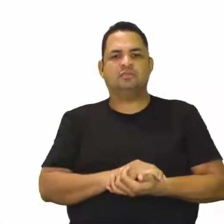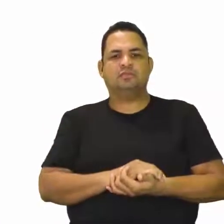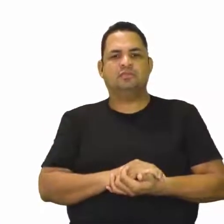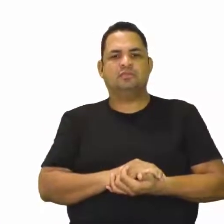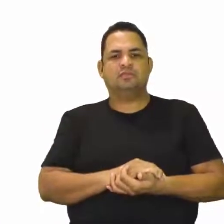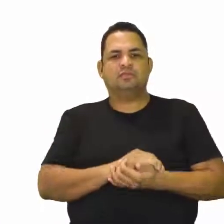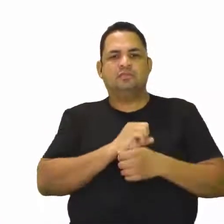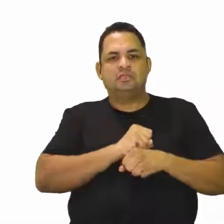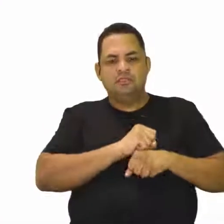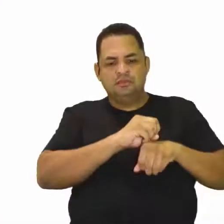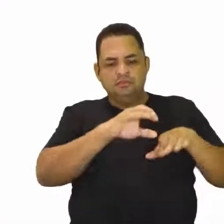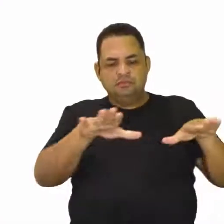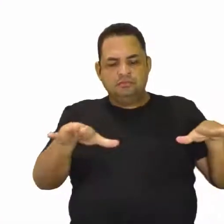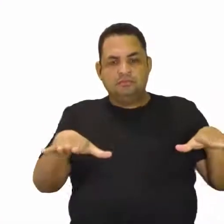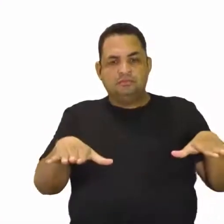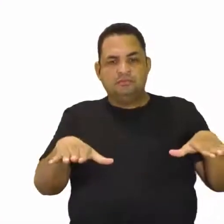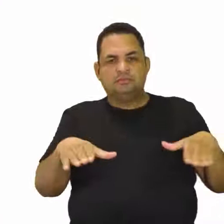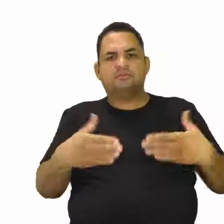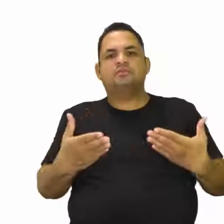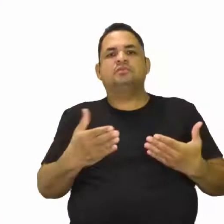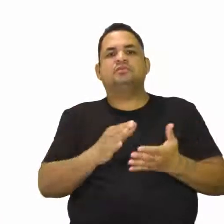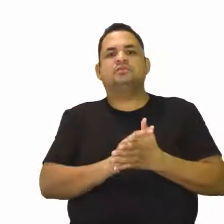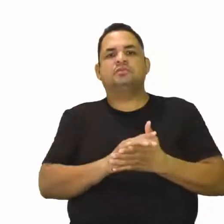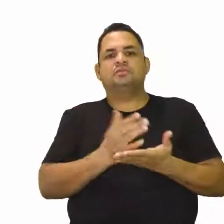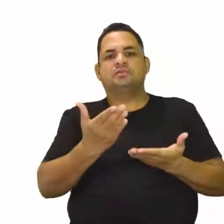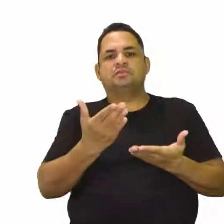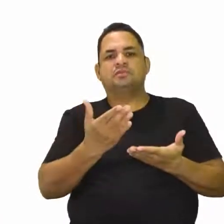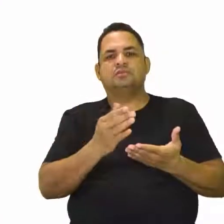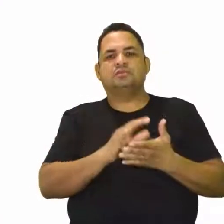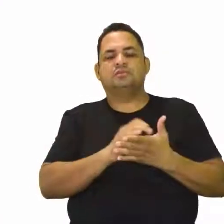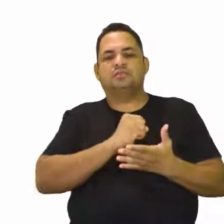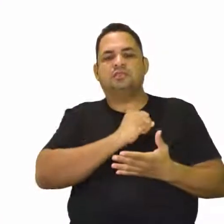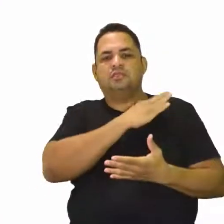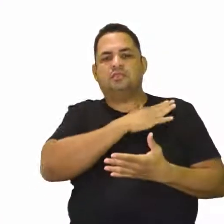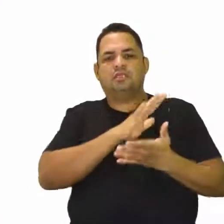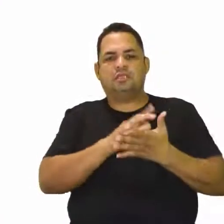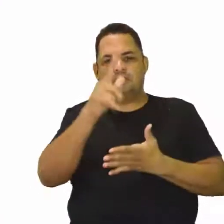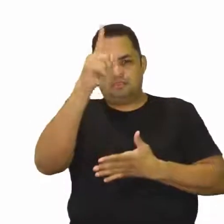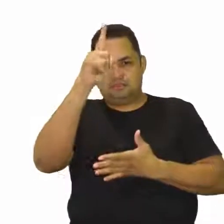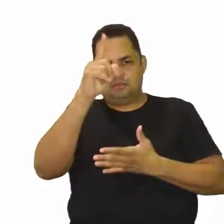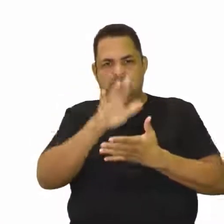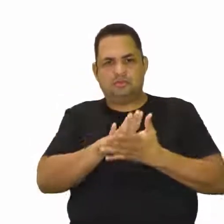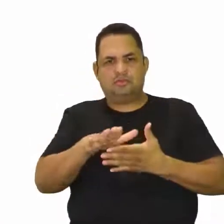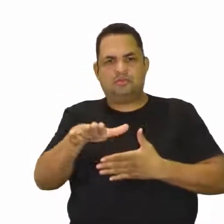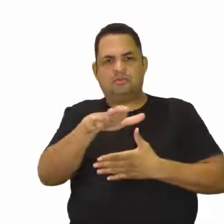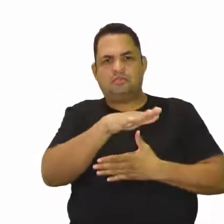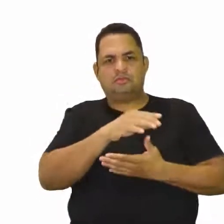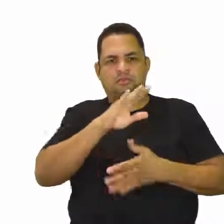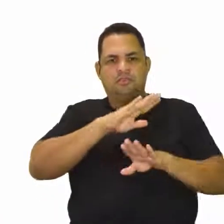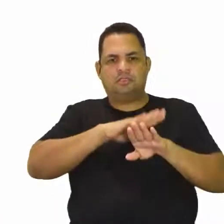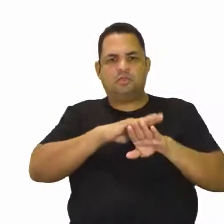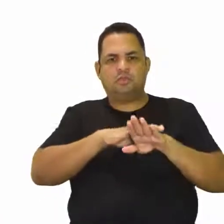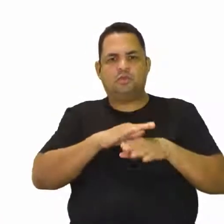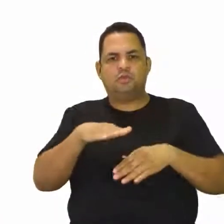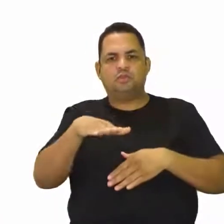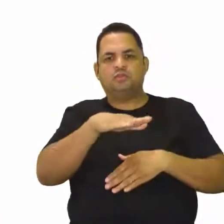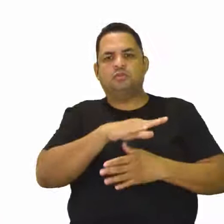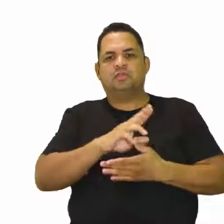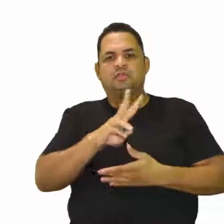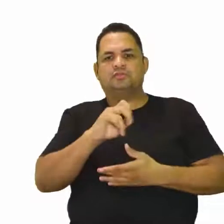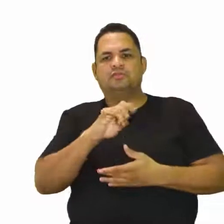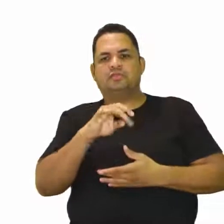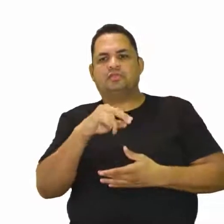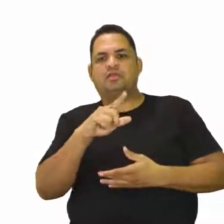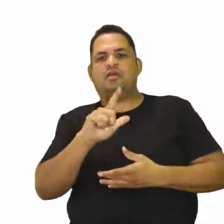E a expansão alemã, com base na ideologia do espaço vital, que eu já falei lá atrás